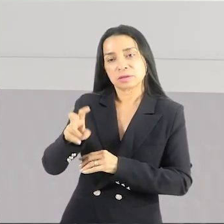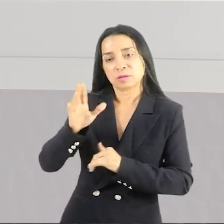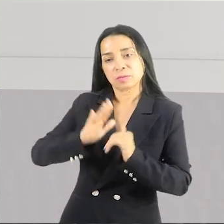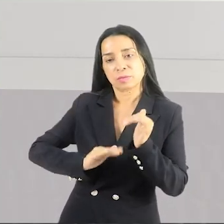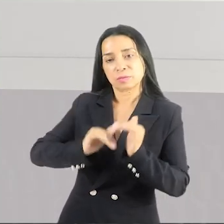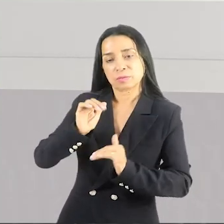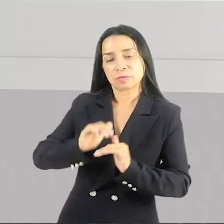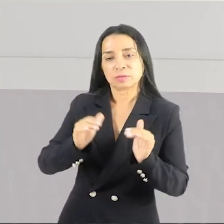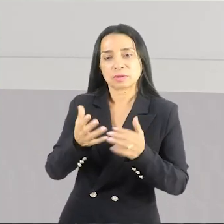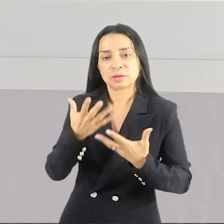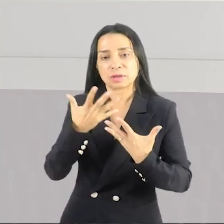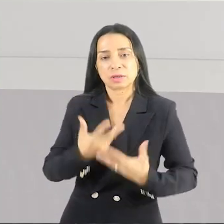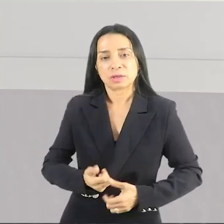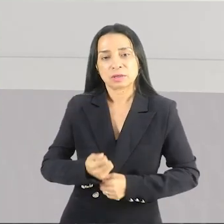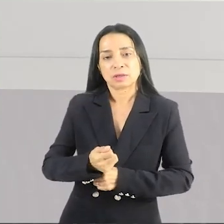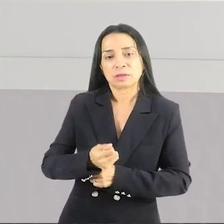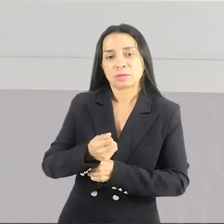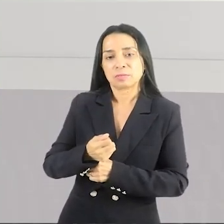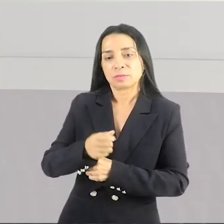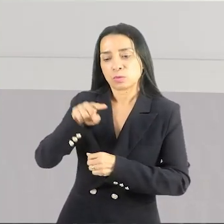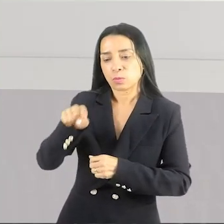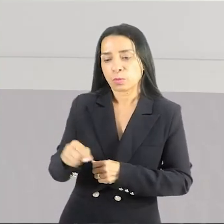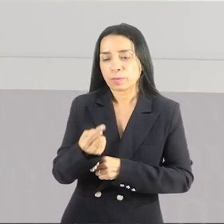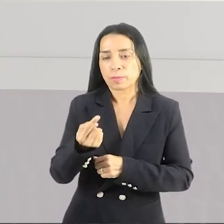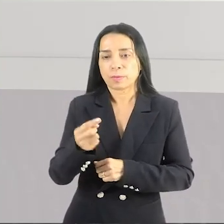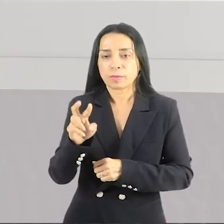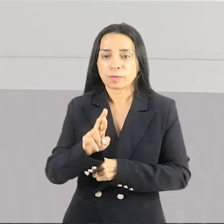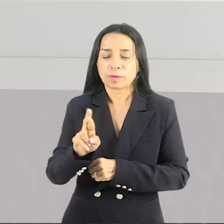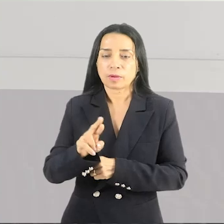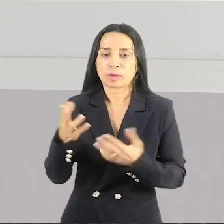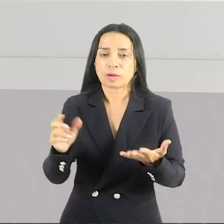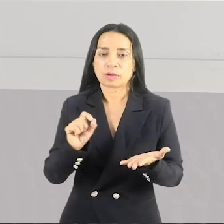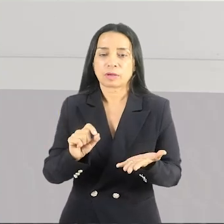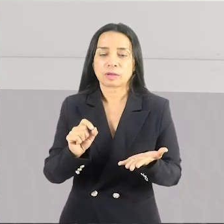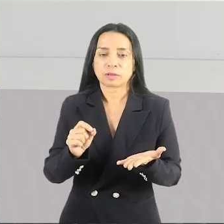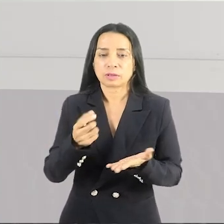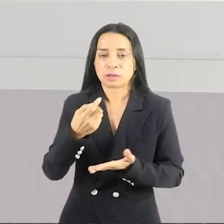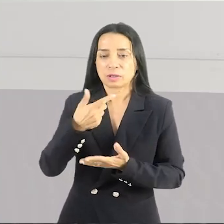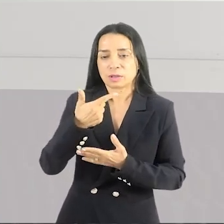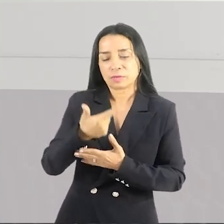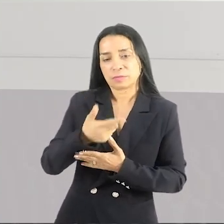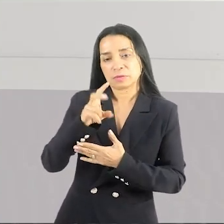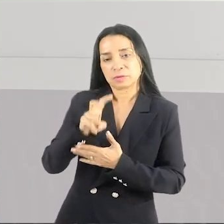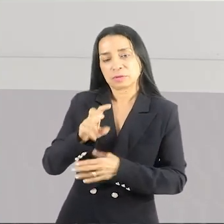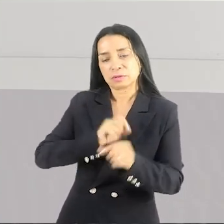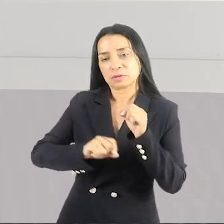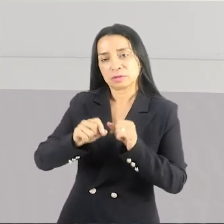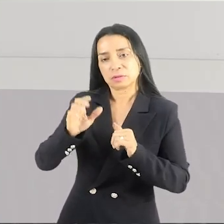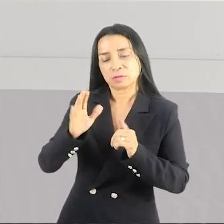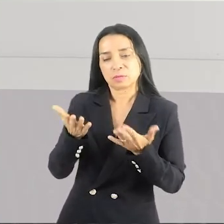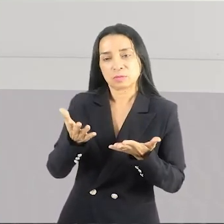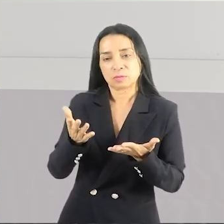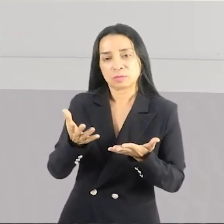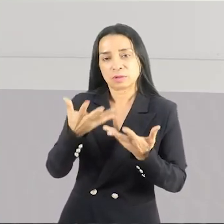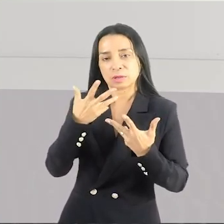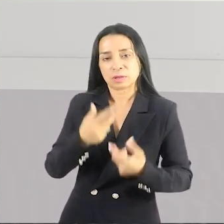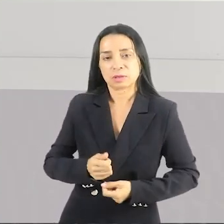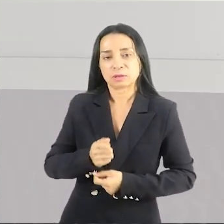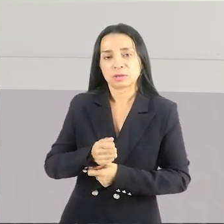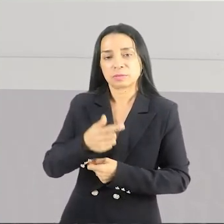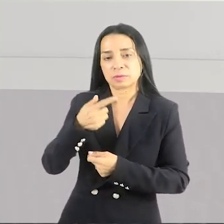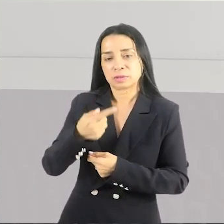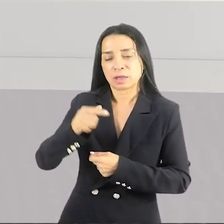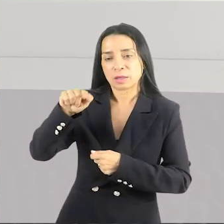funcionários recebem R$2.000. E 25 funcionários recebem